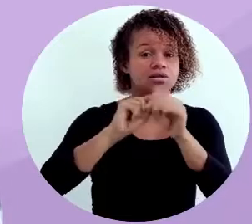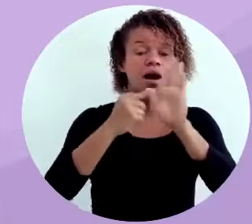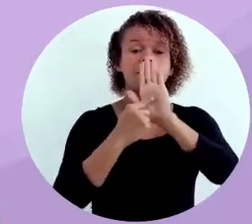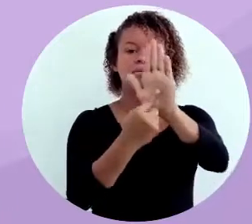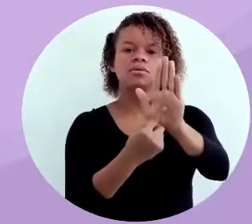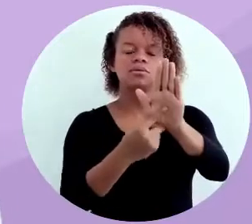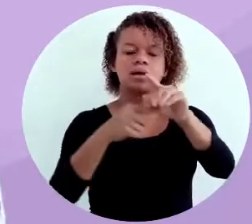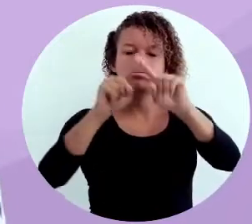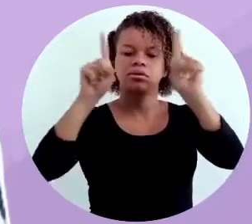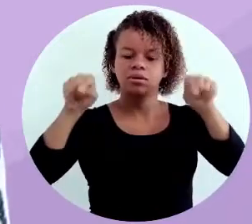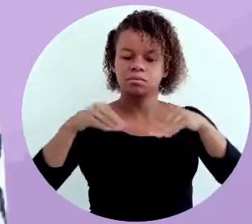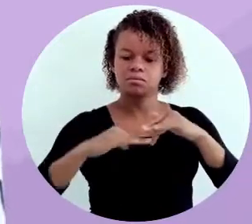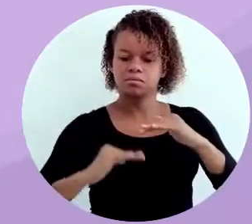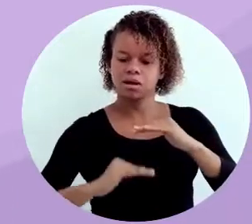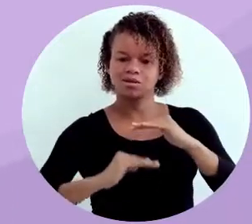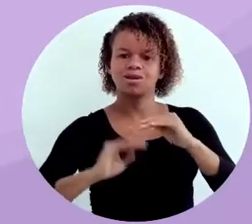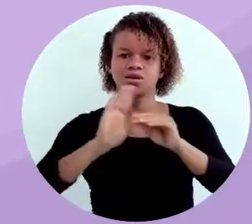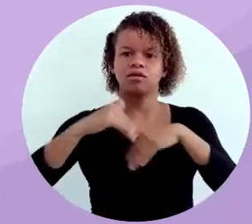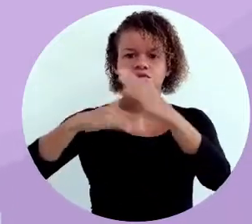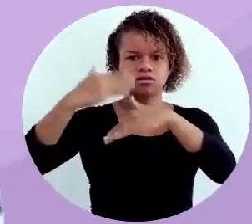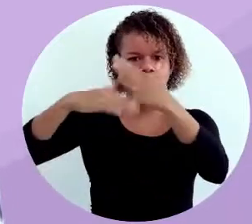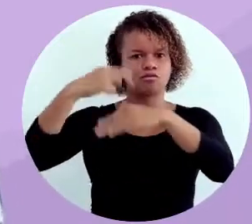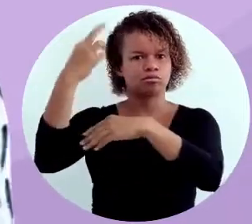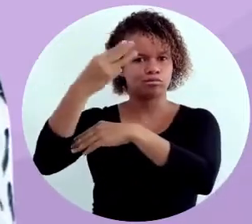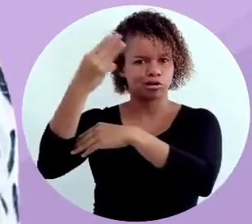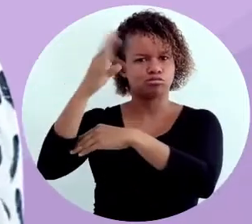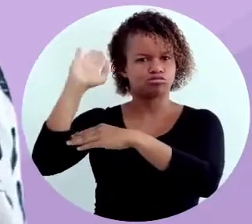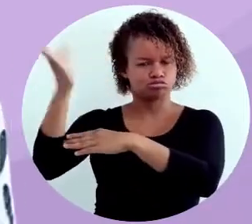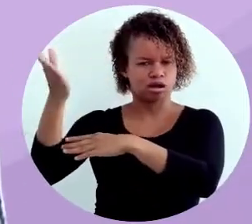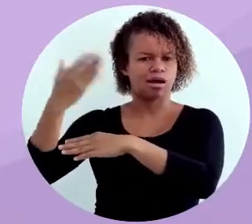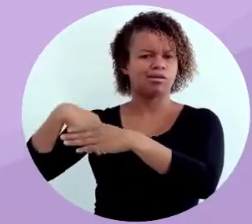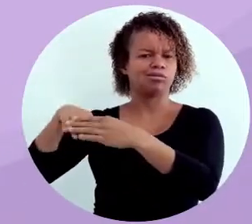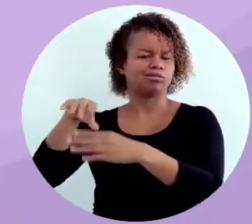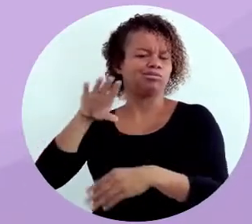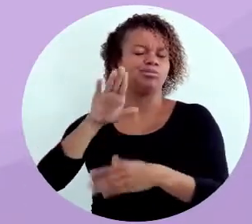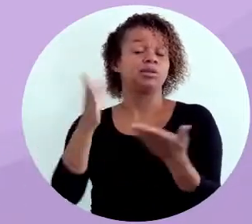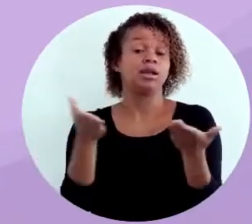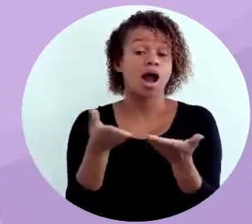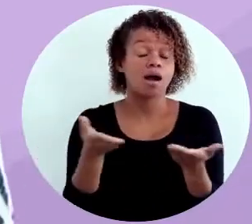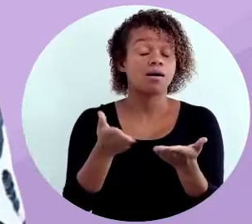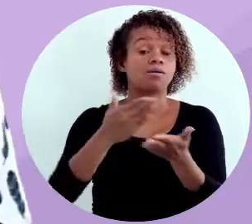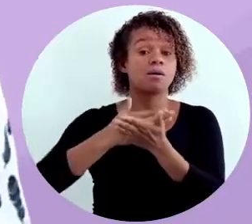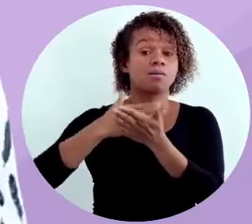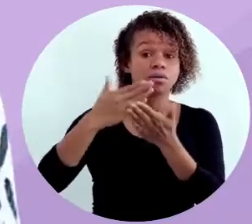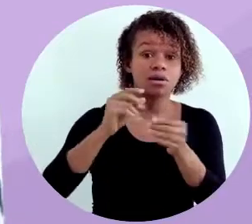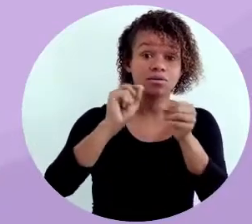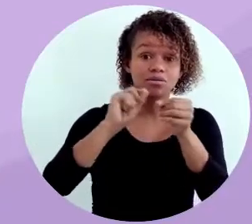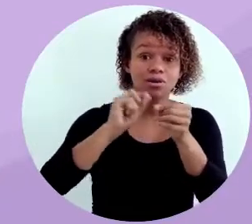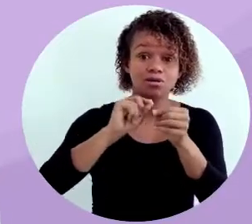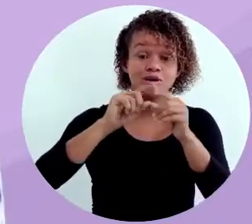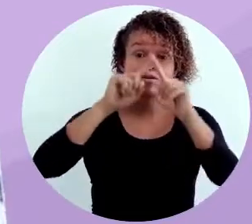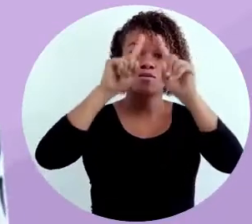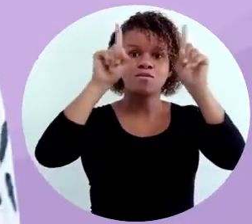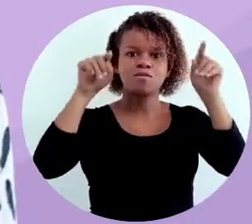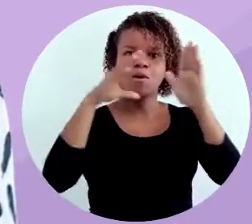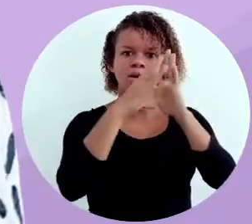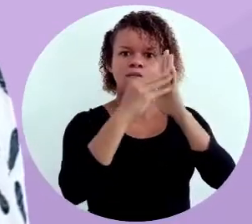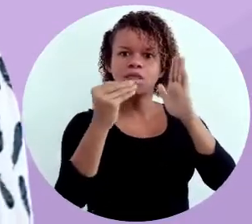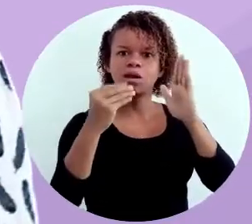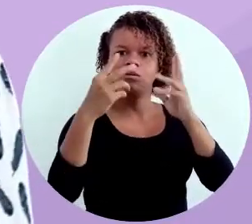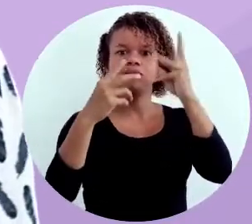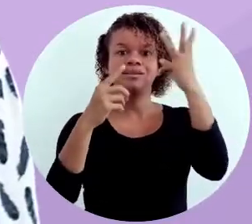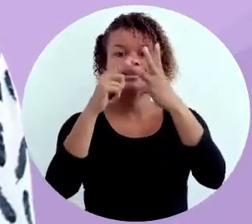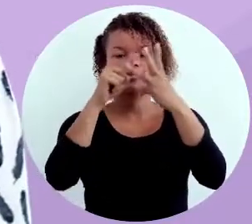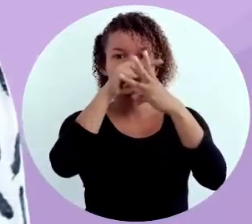a representar a planta baixa que vocês já desenvolveram na competência 3 e 4 no AutoCAD. Agora nós começaremos a fazer o modelo